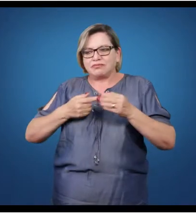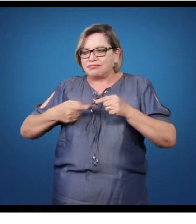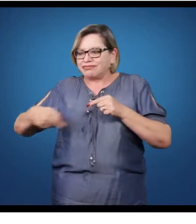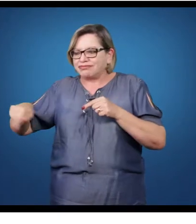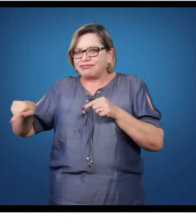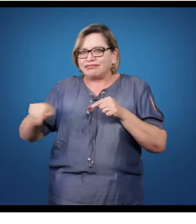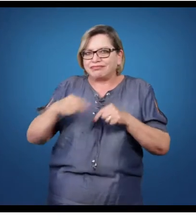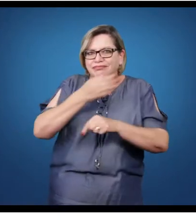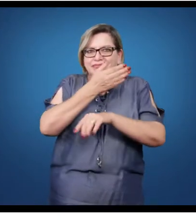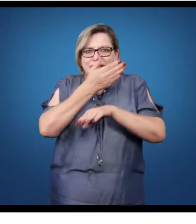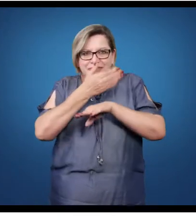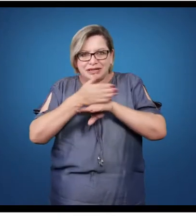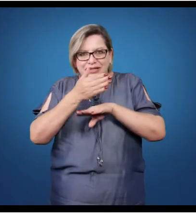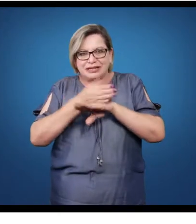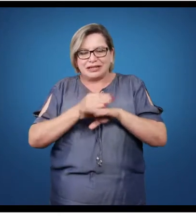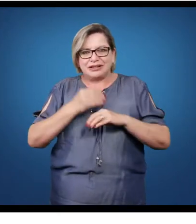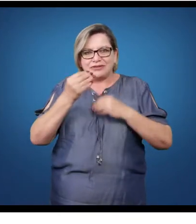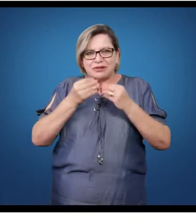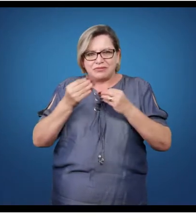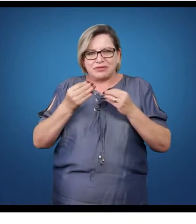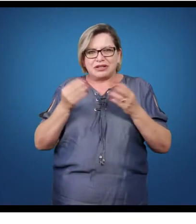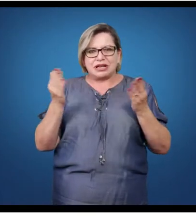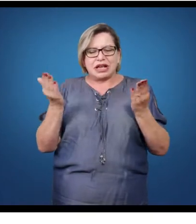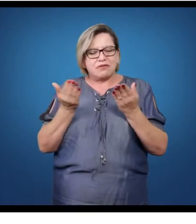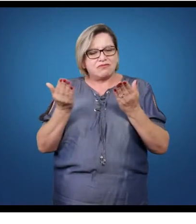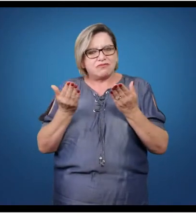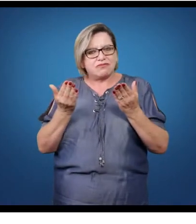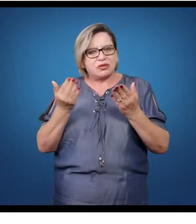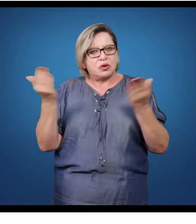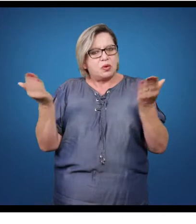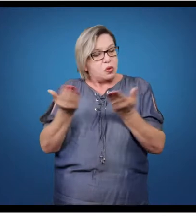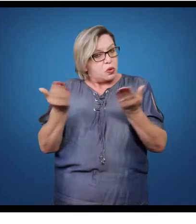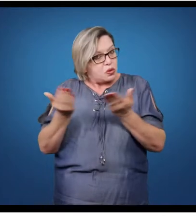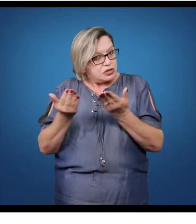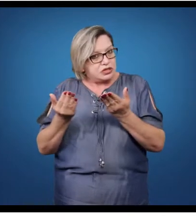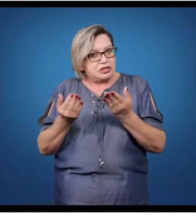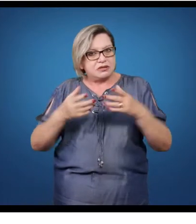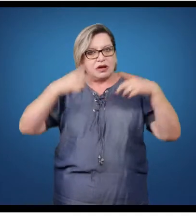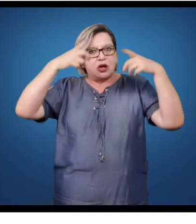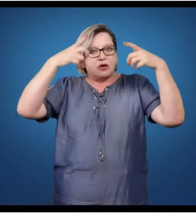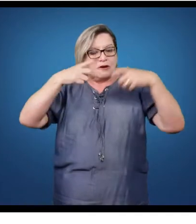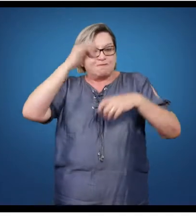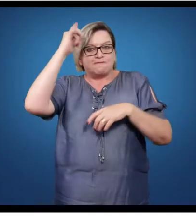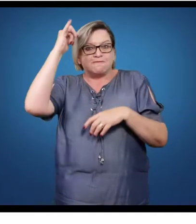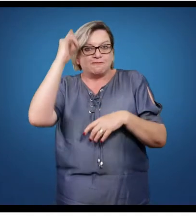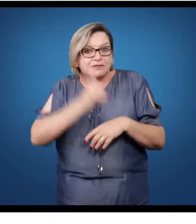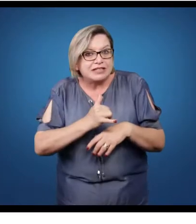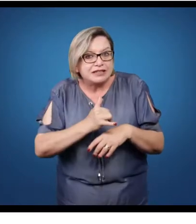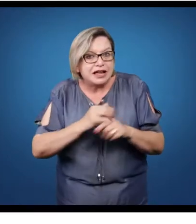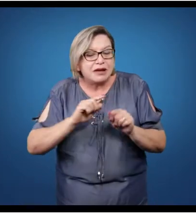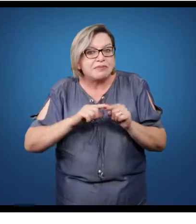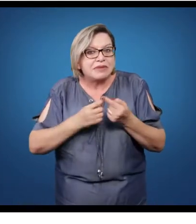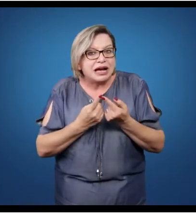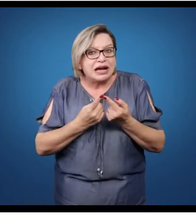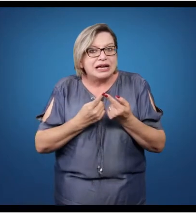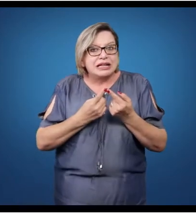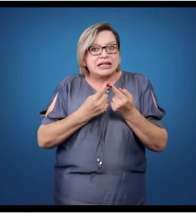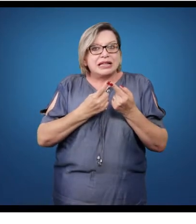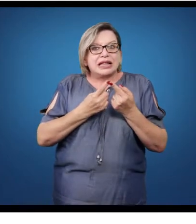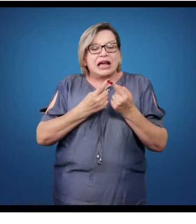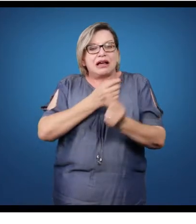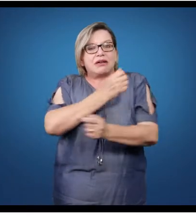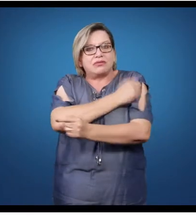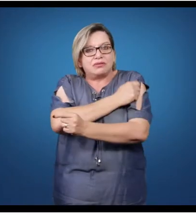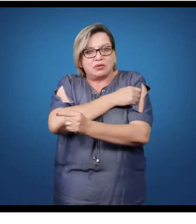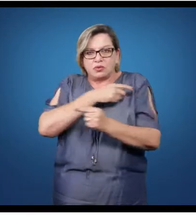branca ou não vamos deixar o nosso caso aqui ecos fixo mas o aluno pode se mover na linha branca